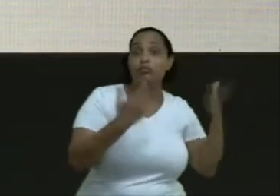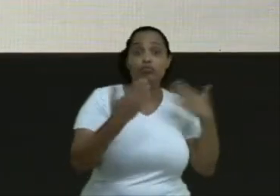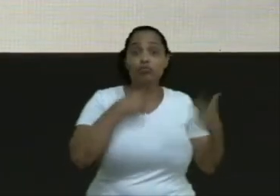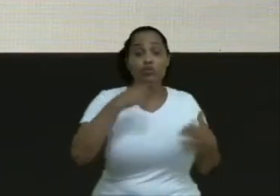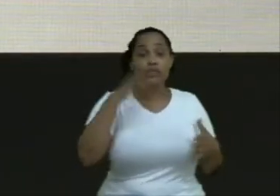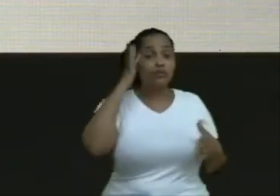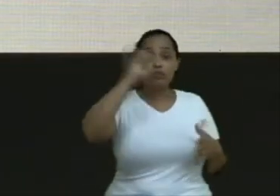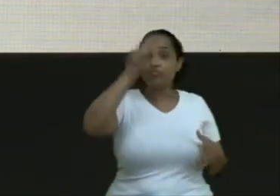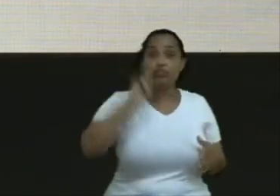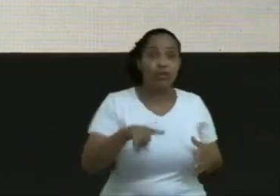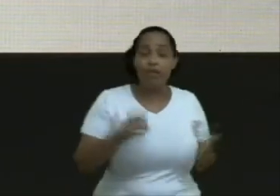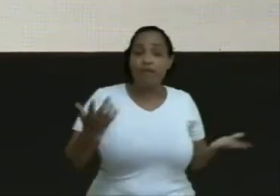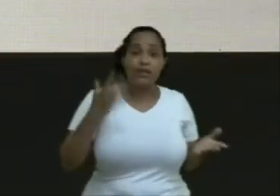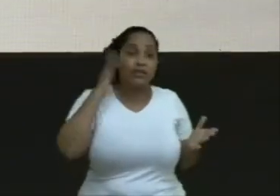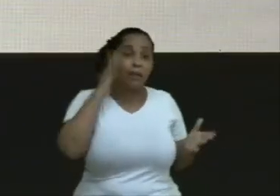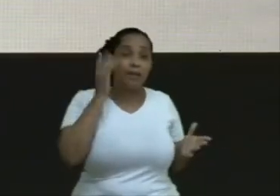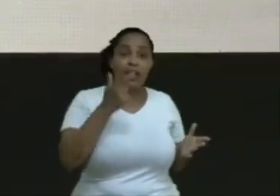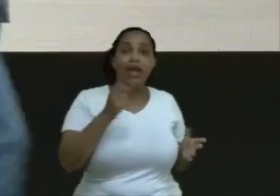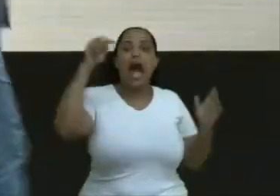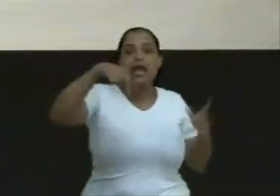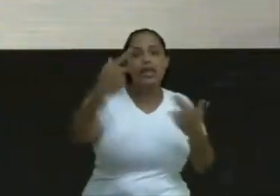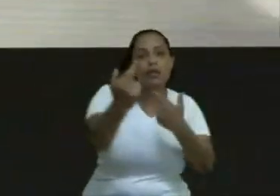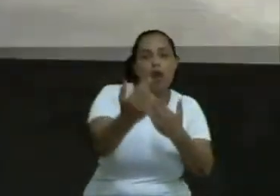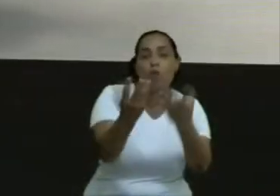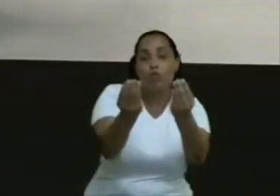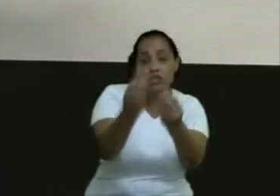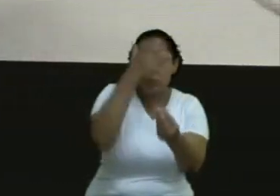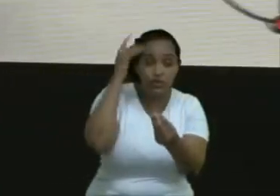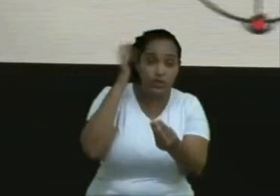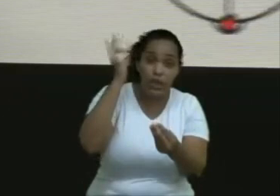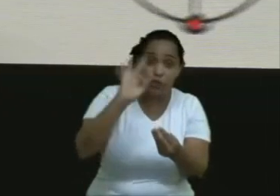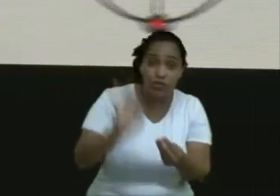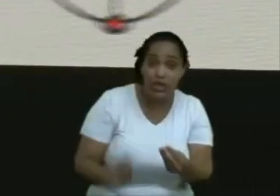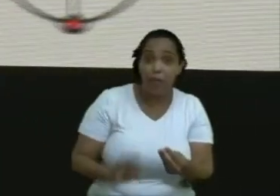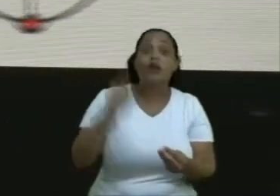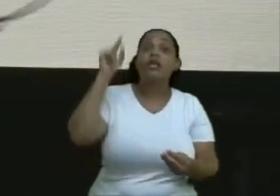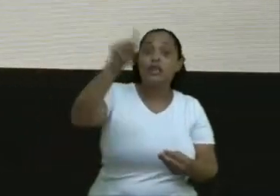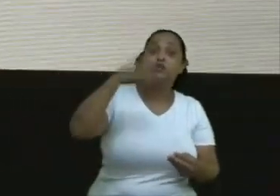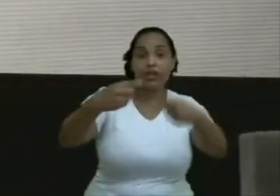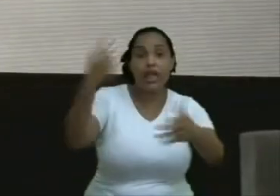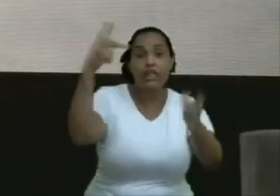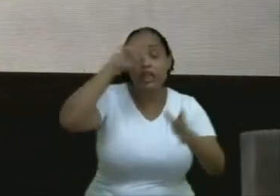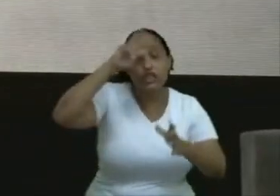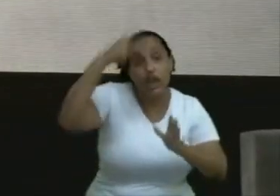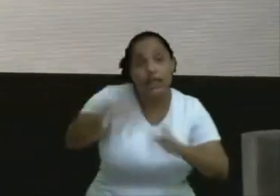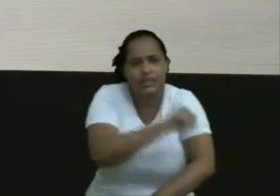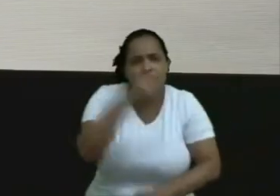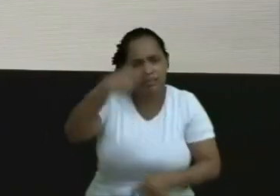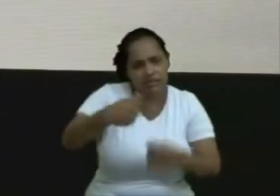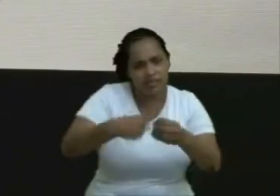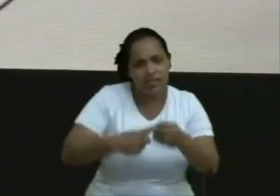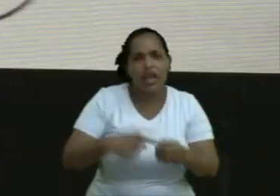Ei, aqui está cheio de improvável que Deus quer levantar e colocar na genealogia da história dessa cidade. Aqui está cheio de